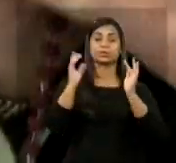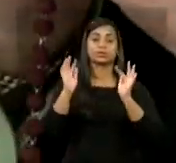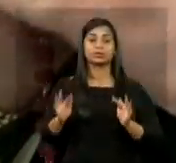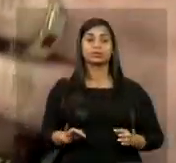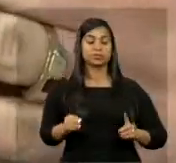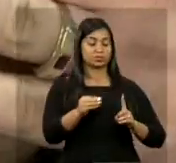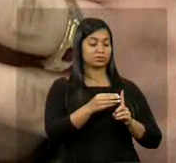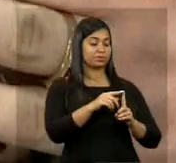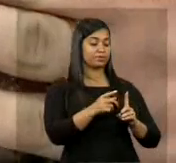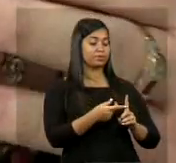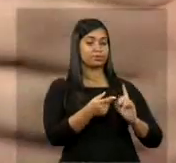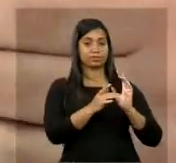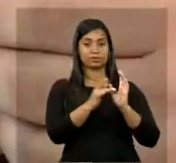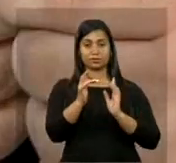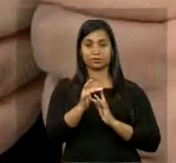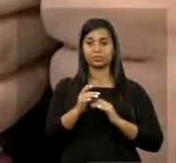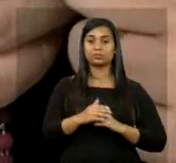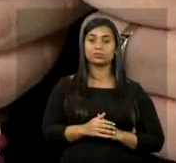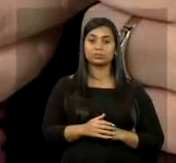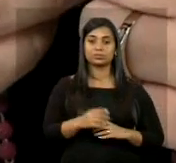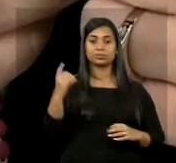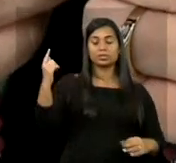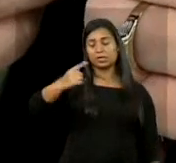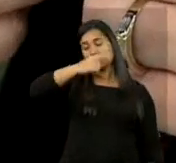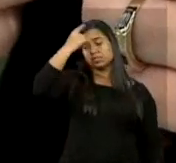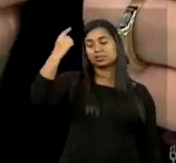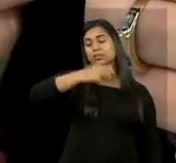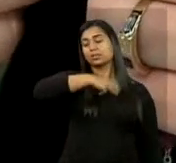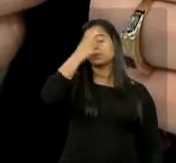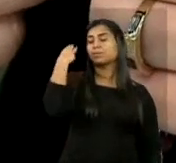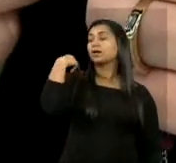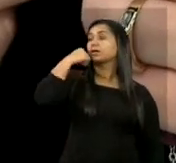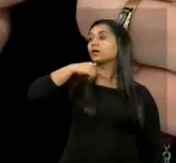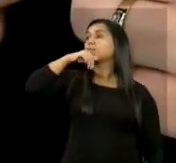as mulheres e bendito é o fruto do vosso ventre, Jesus.